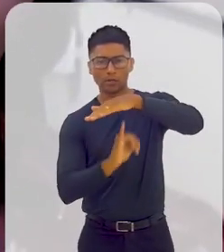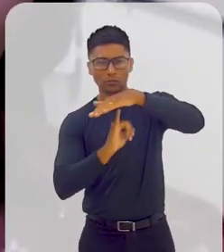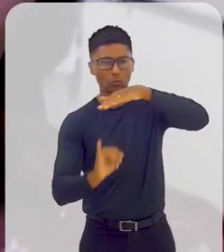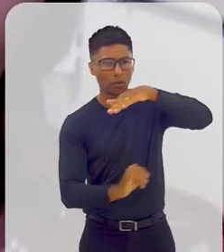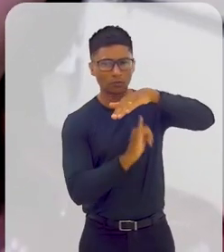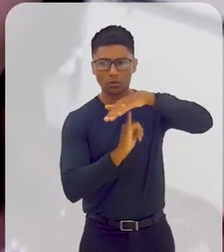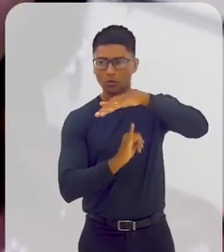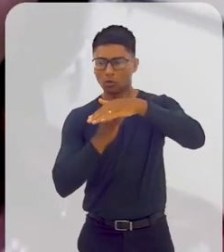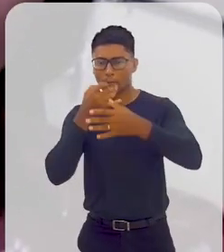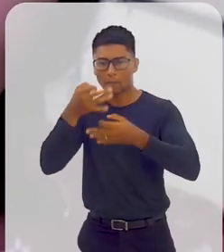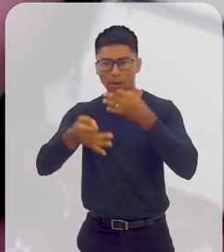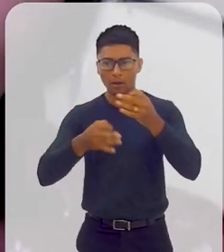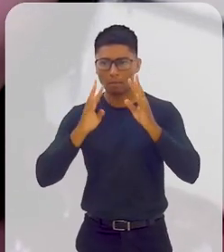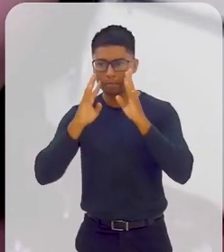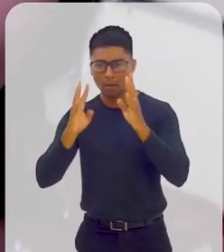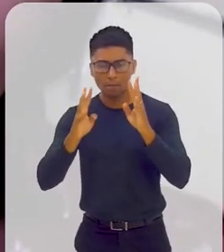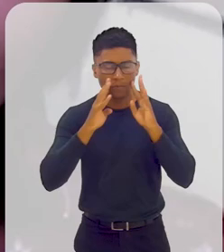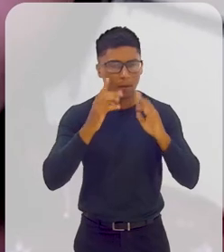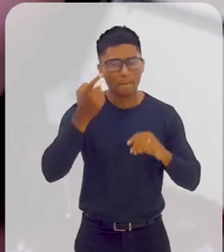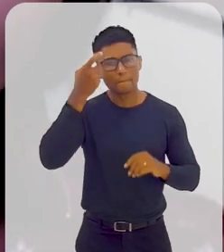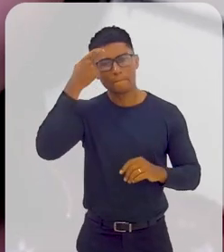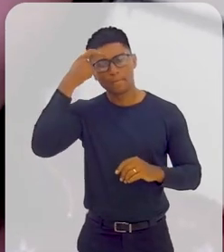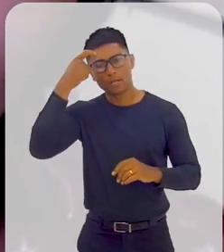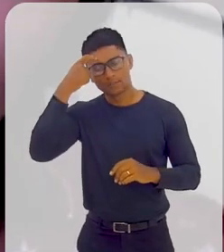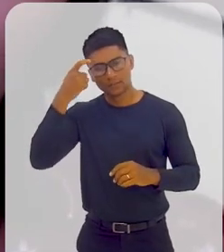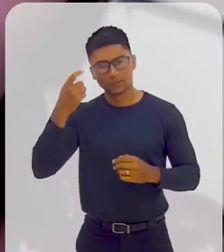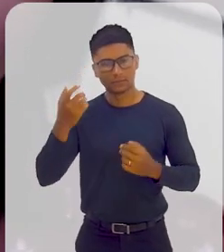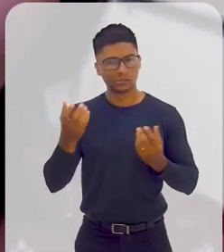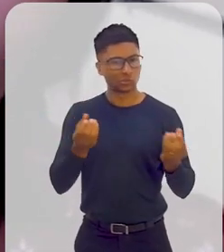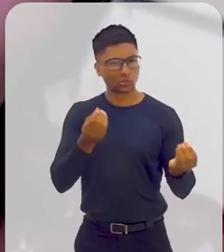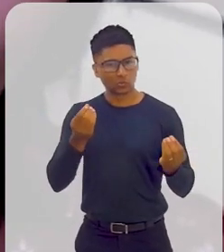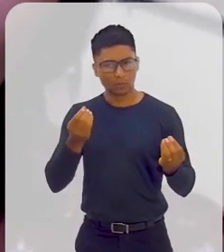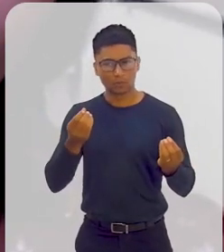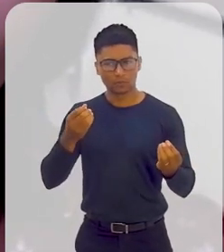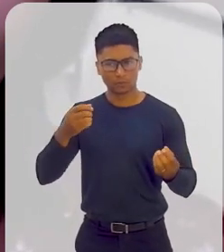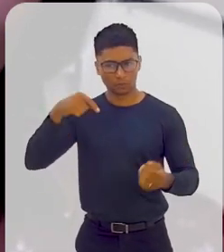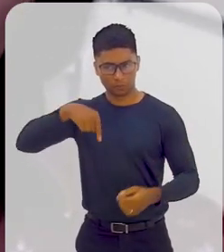Estado, pensando no que é, o que tem de diferencial e de